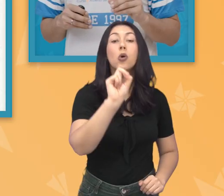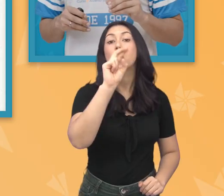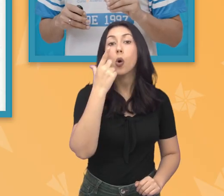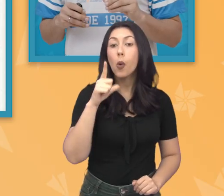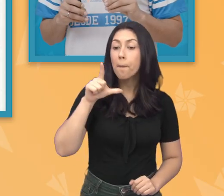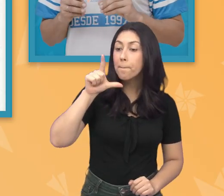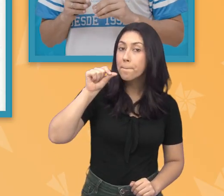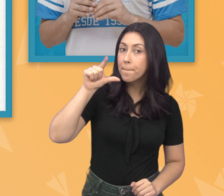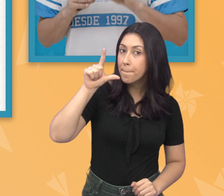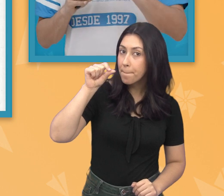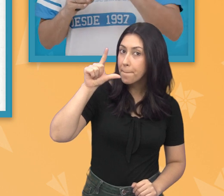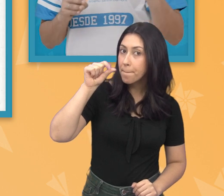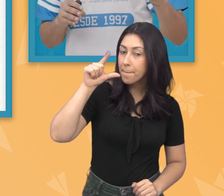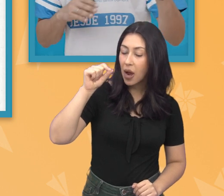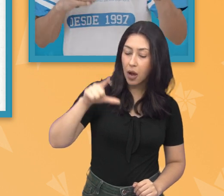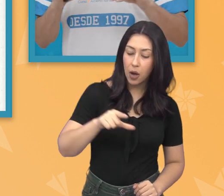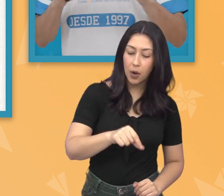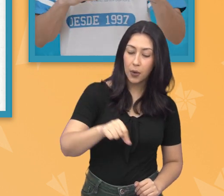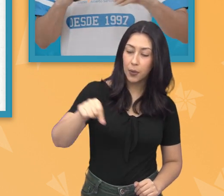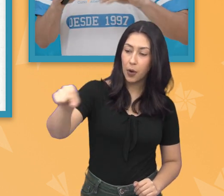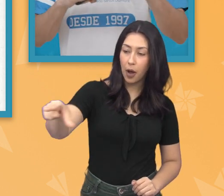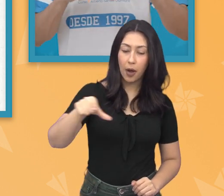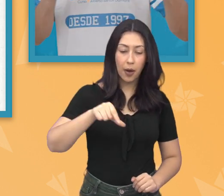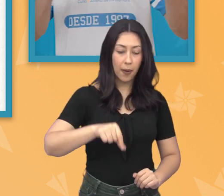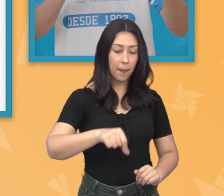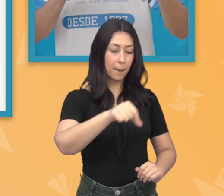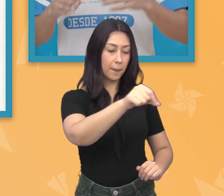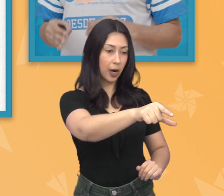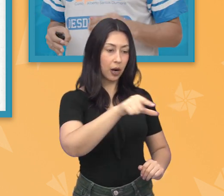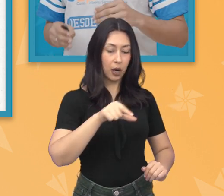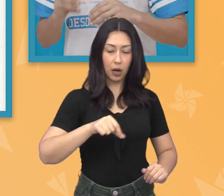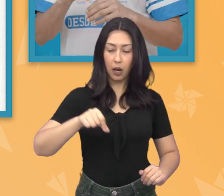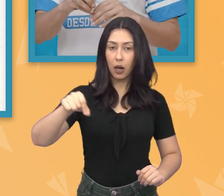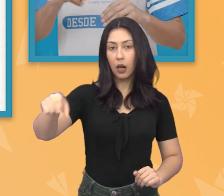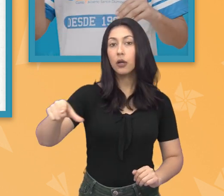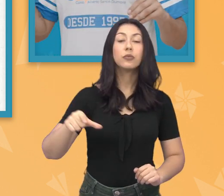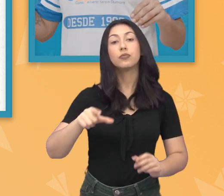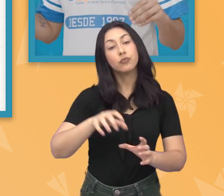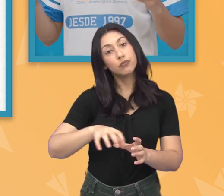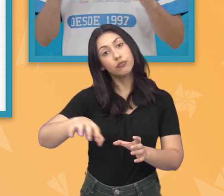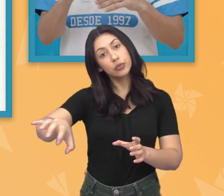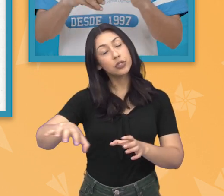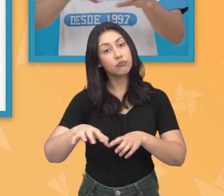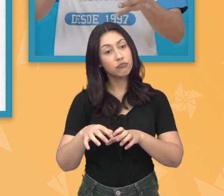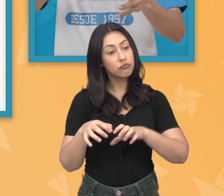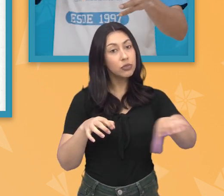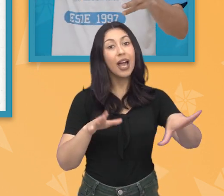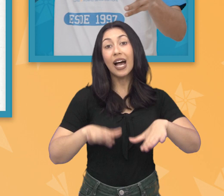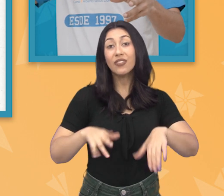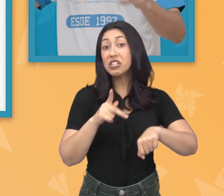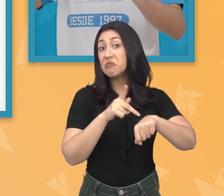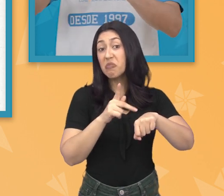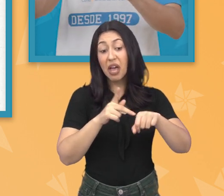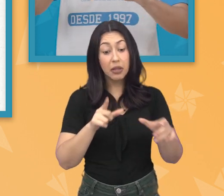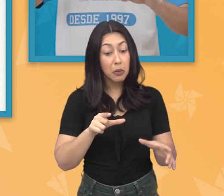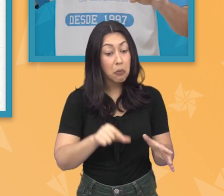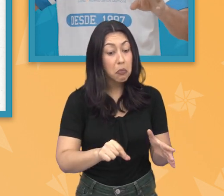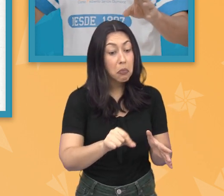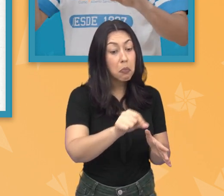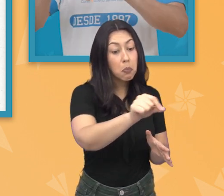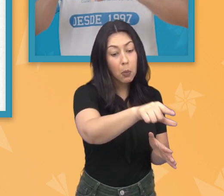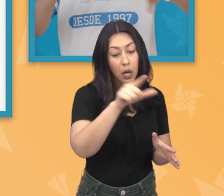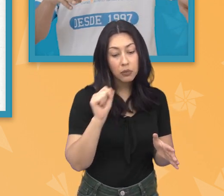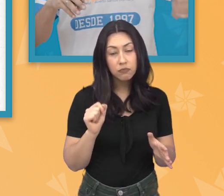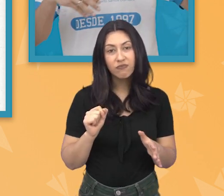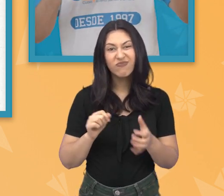retirar separar alguns materiais de diferentes estados sólidos ali, né? Você separa o feijão estragado, às vezes pode vir uma pedra no meio, você